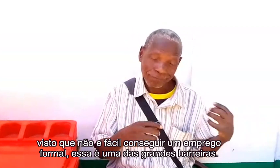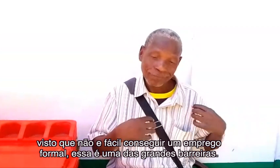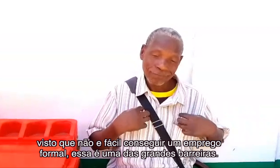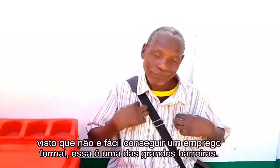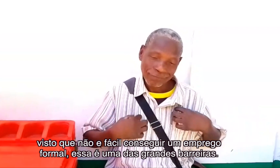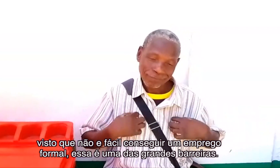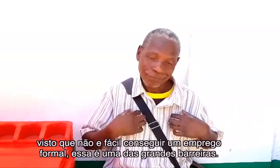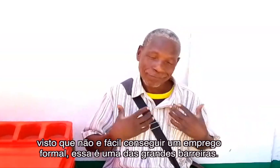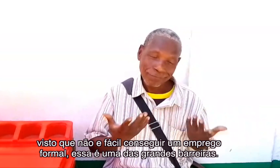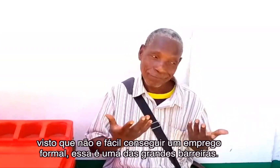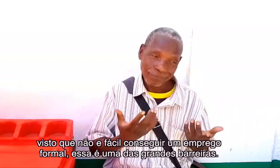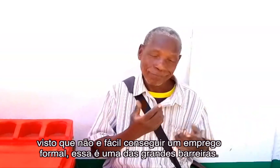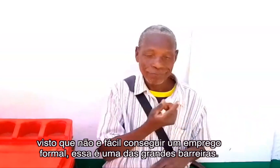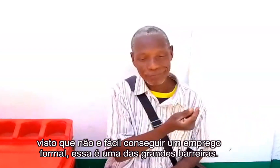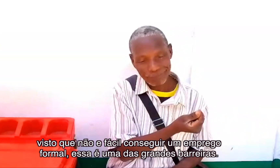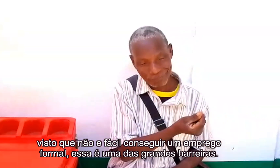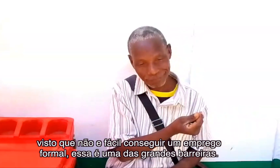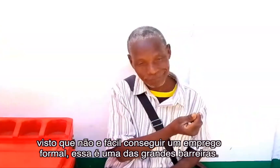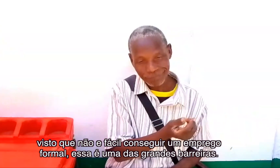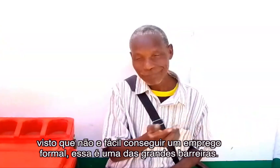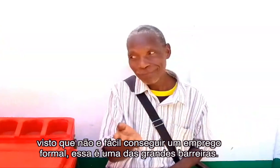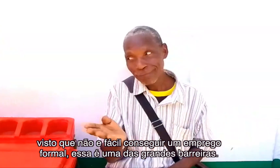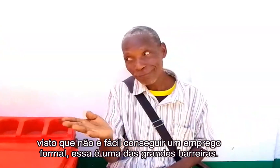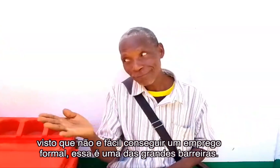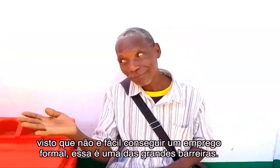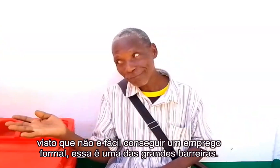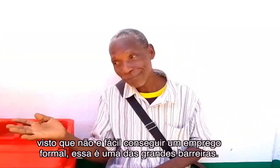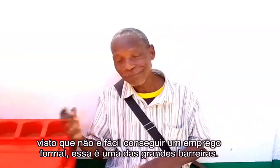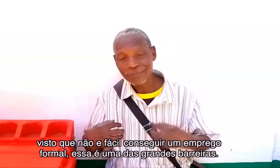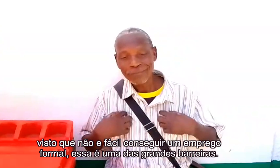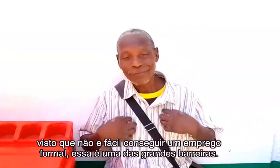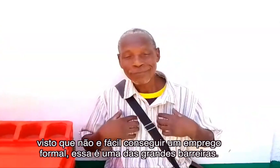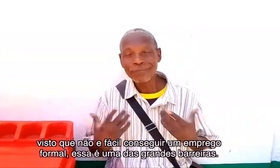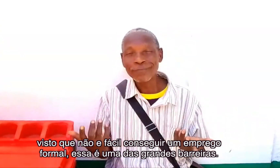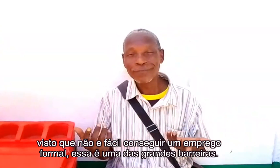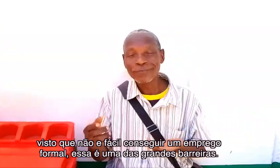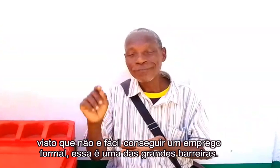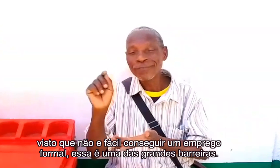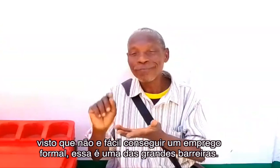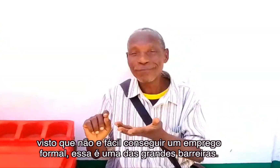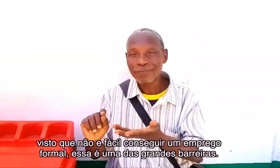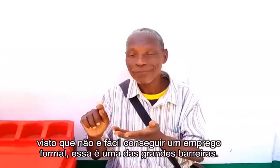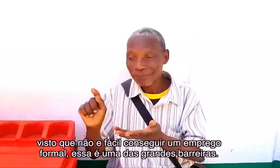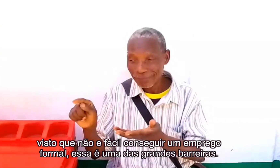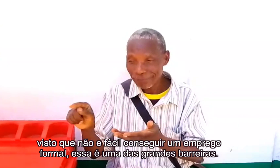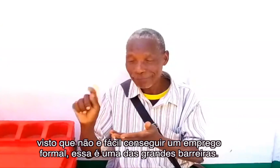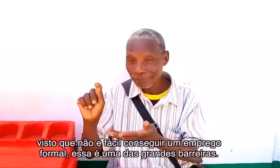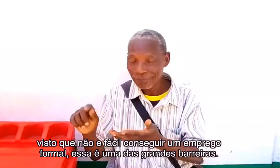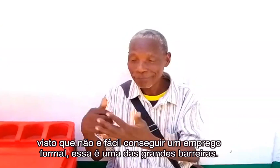visto que não é fácil conseguir um emprego formal. Essa é uma das grandes barreiras.